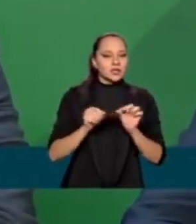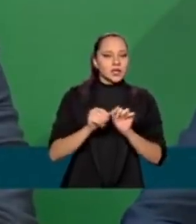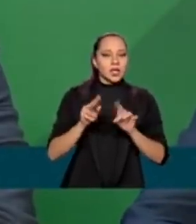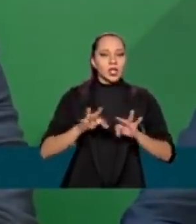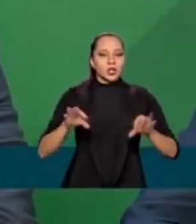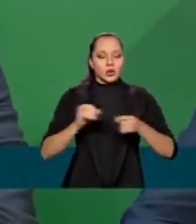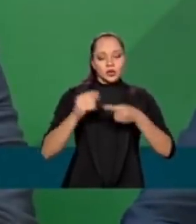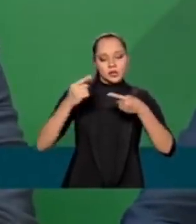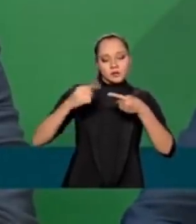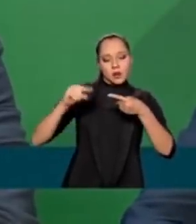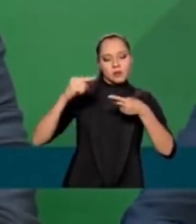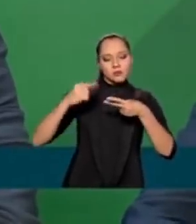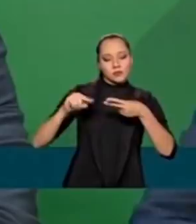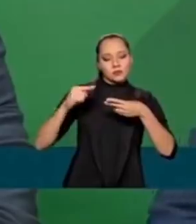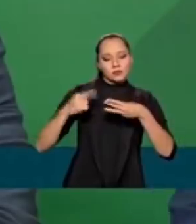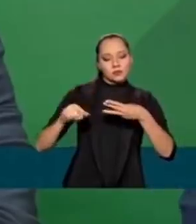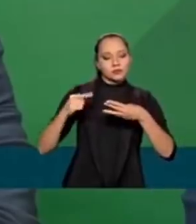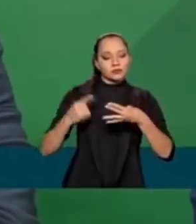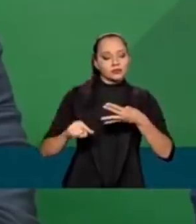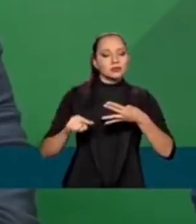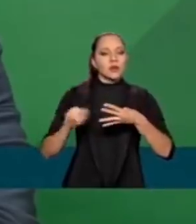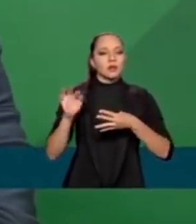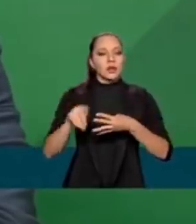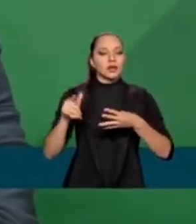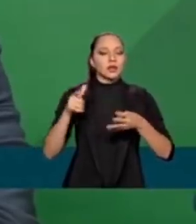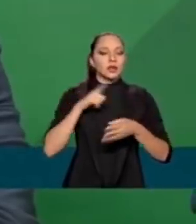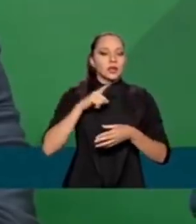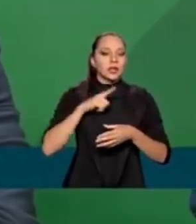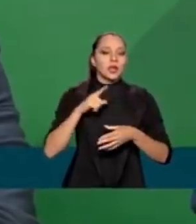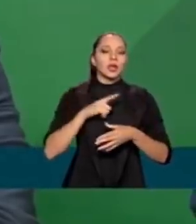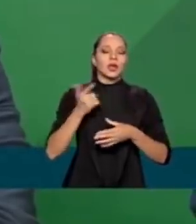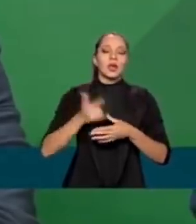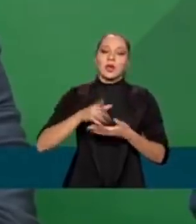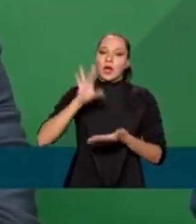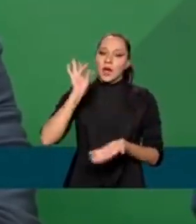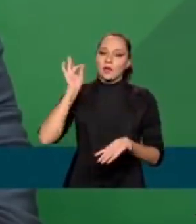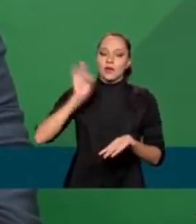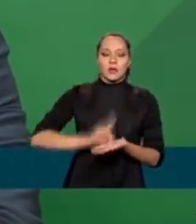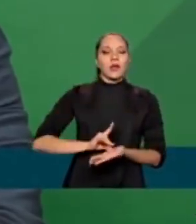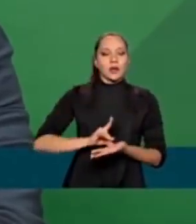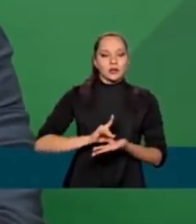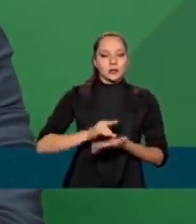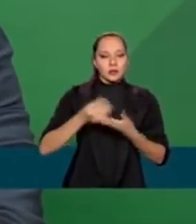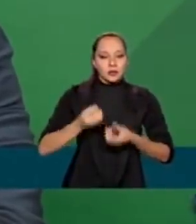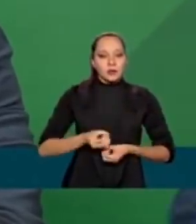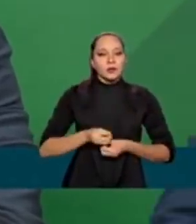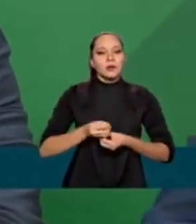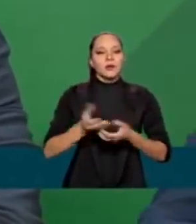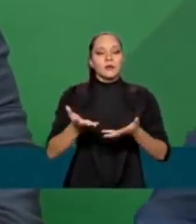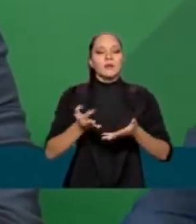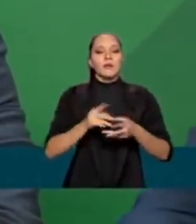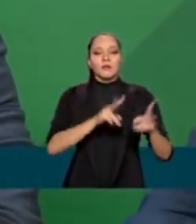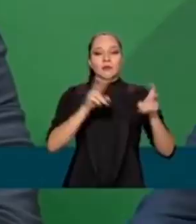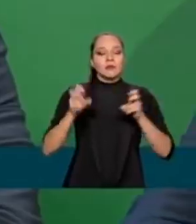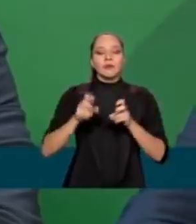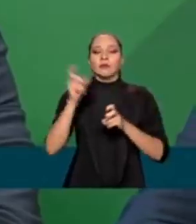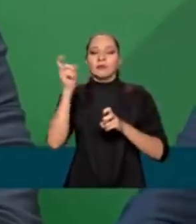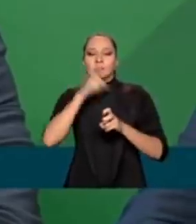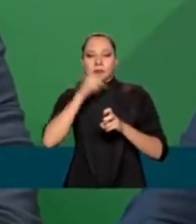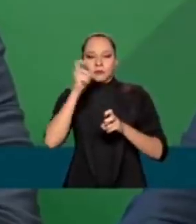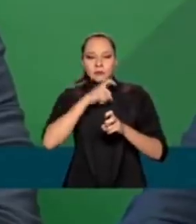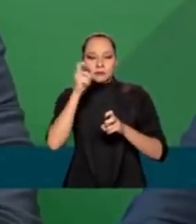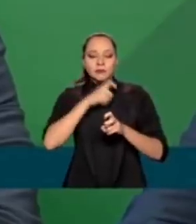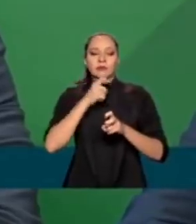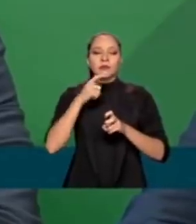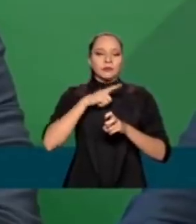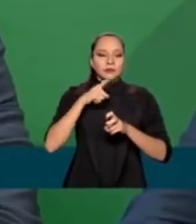as pontuações para que se reestabeleça a verdade com relação à mentira que